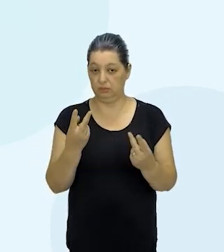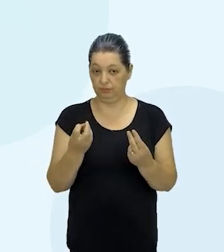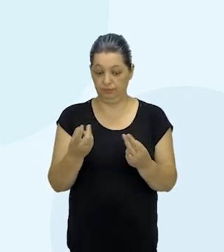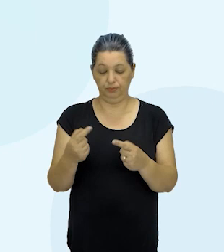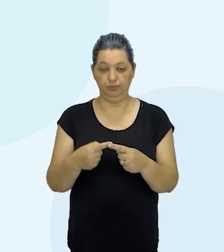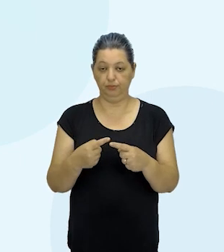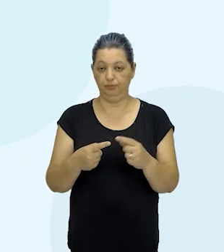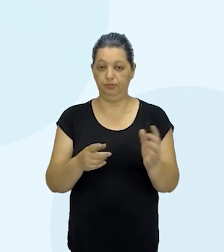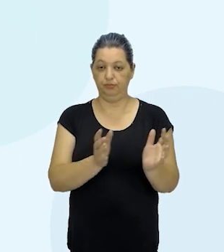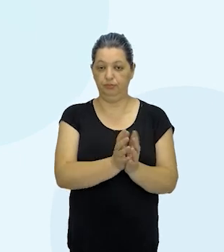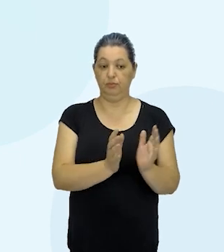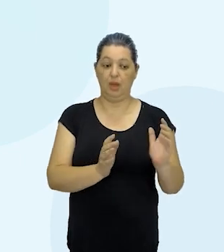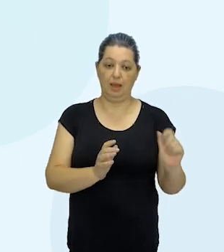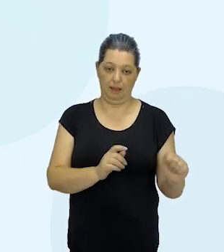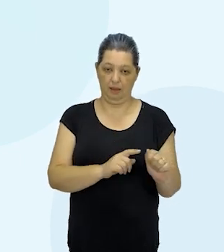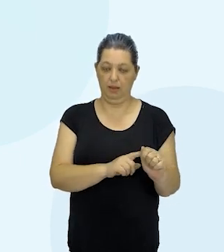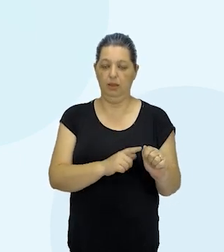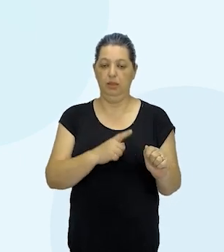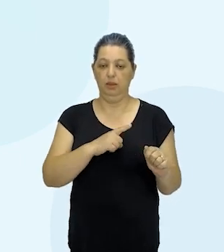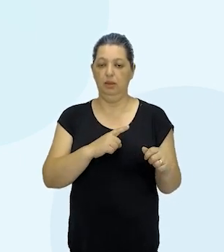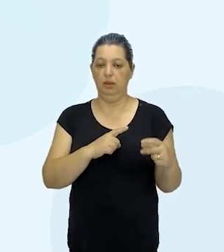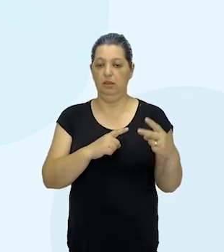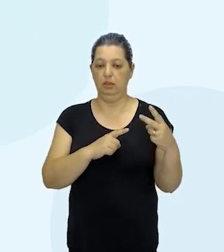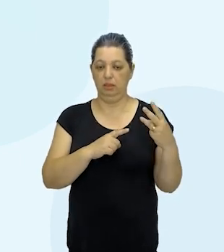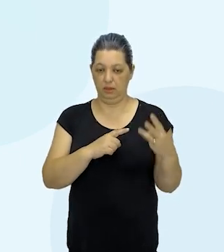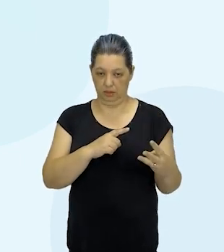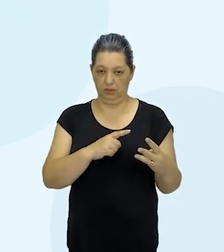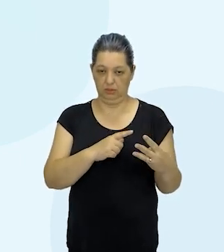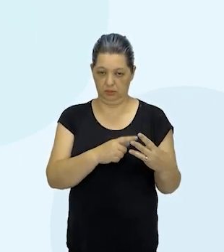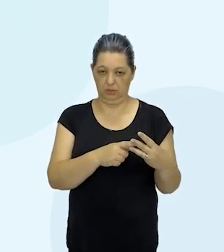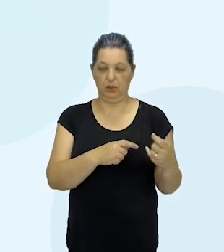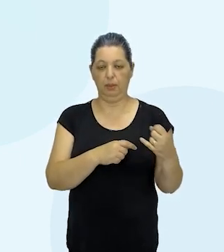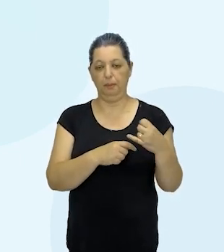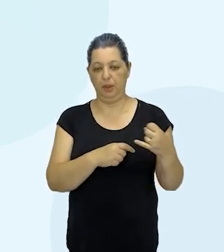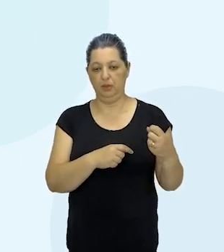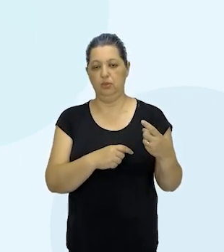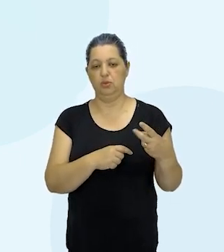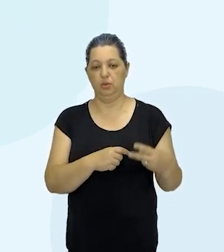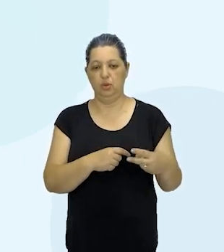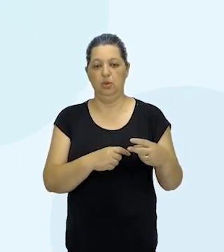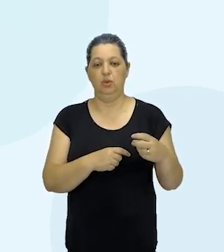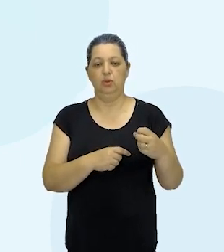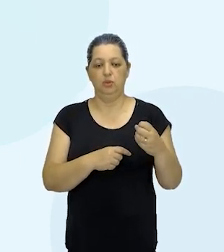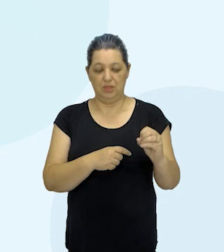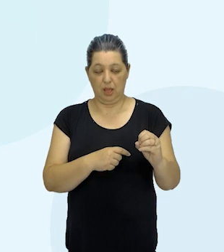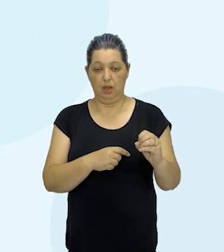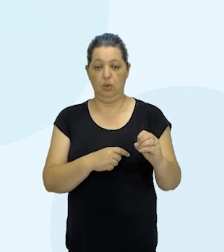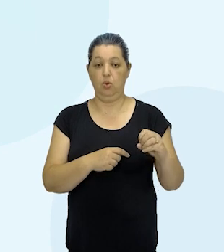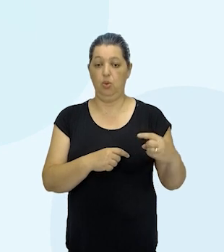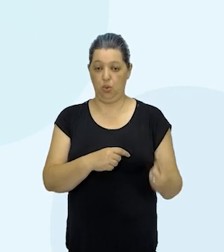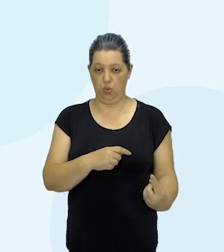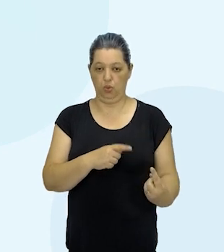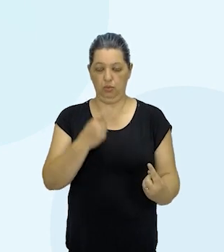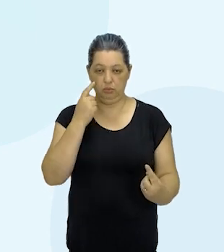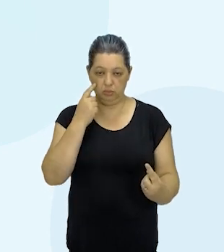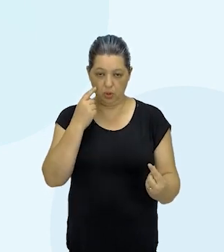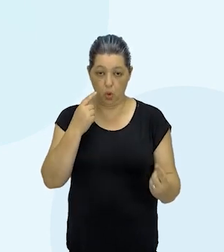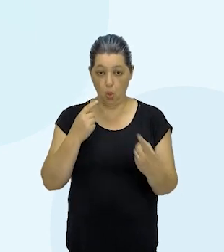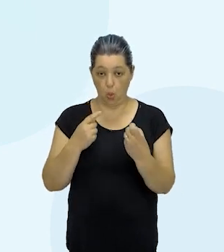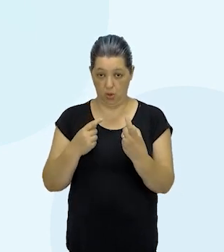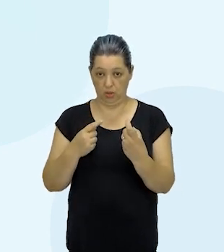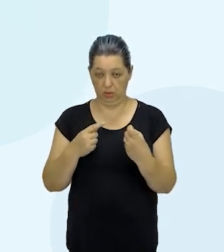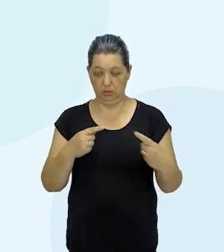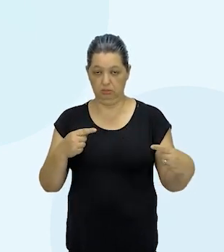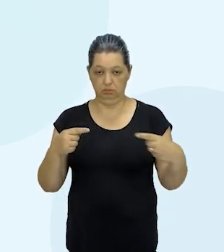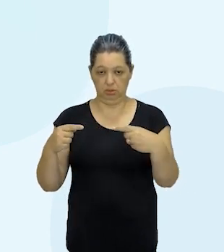meu conjunto A, eu tenho 3 valores para o x, o menos 2, o 0 e 1. E para cada um deles está saindo uma única setinha, ou